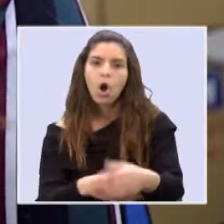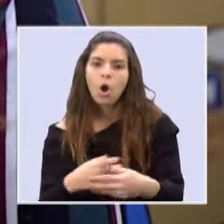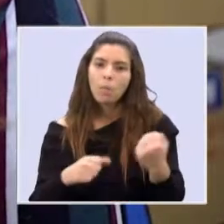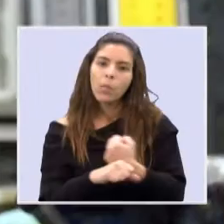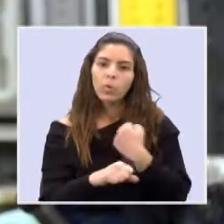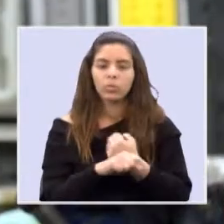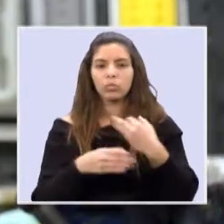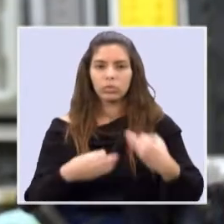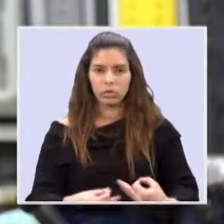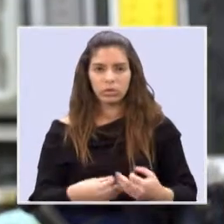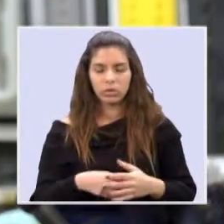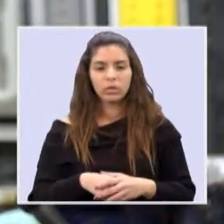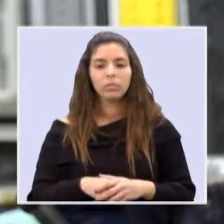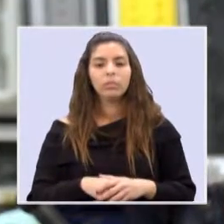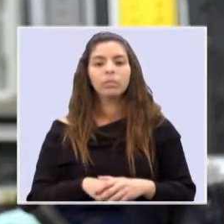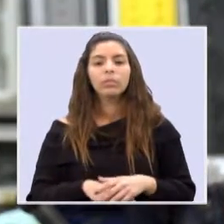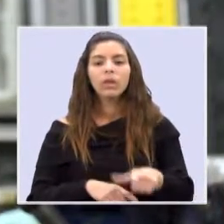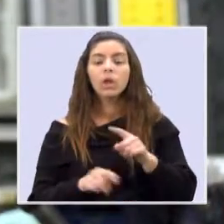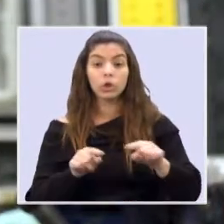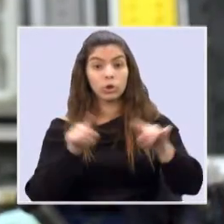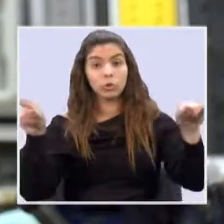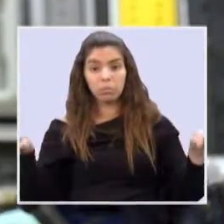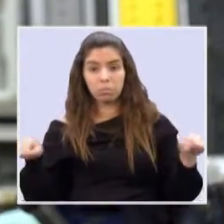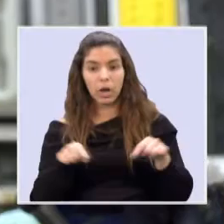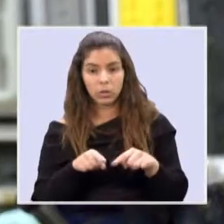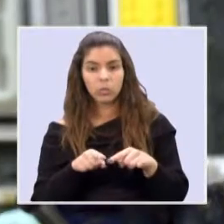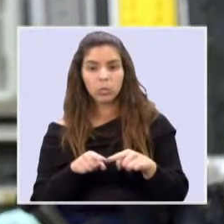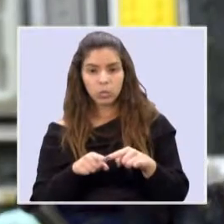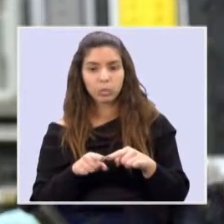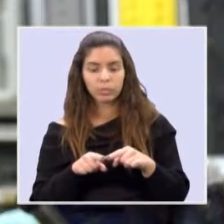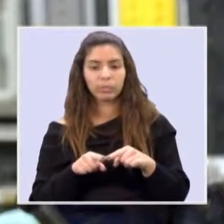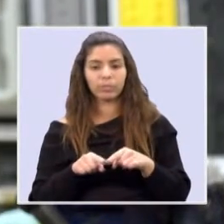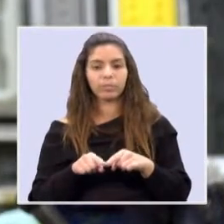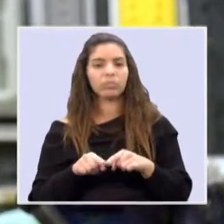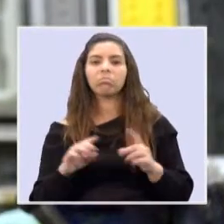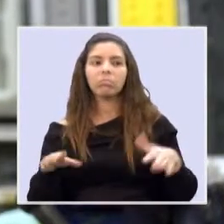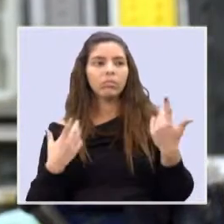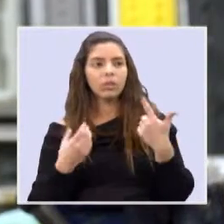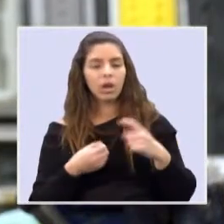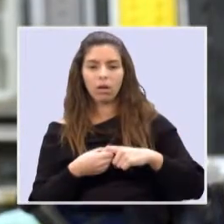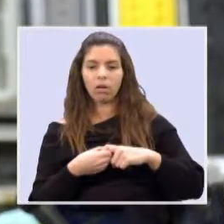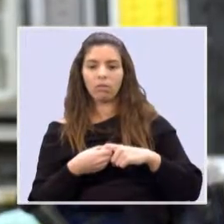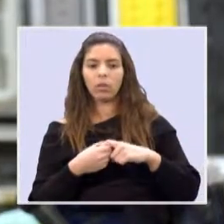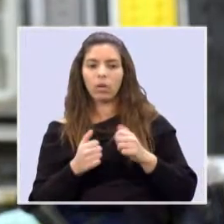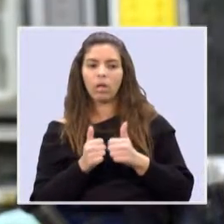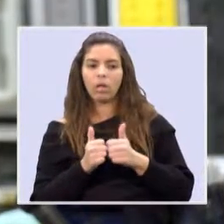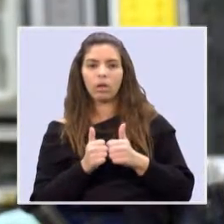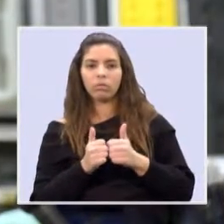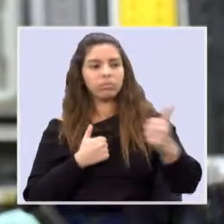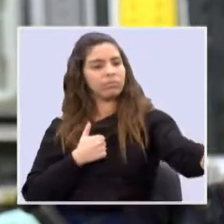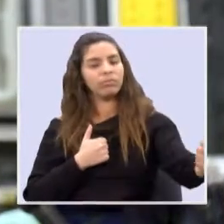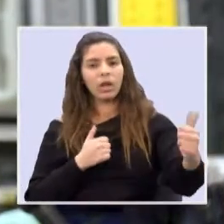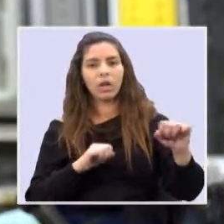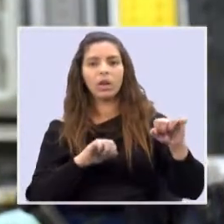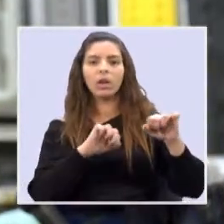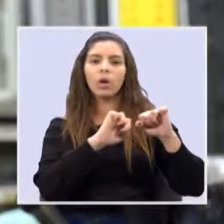existimos num vazio, ou seja, qualquer tipo de espaço comunitário não existe isolado